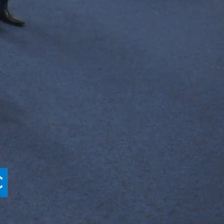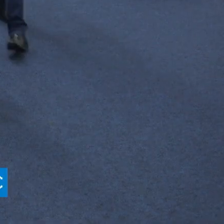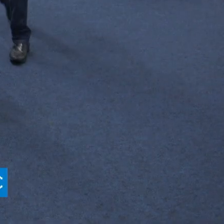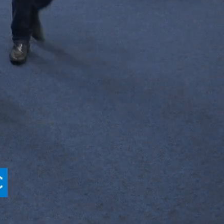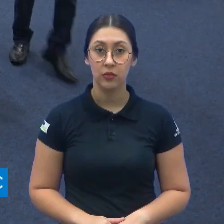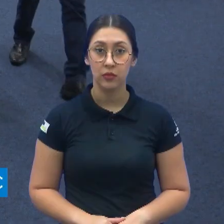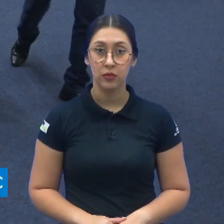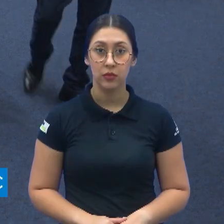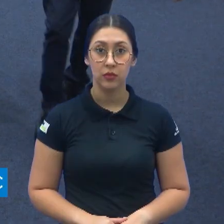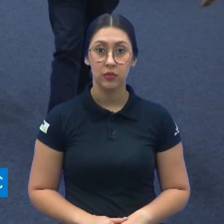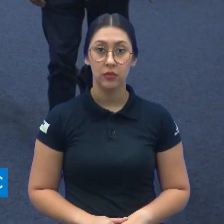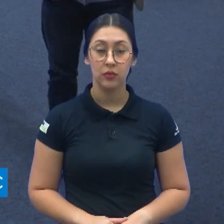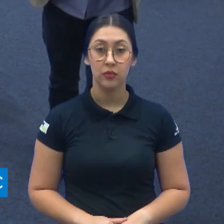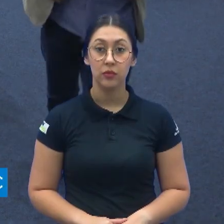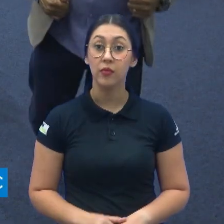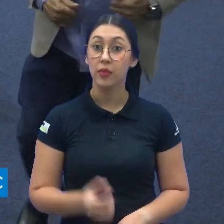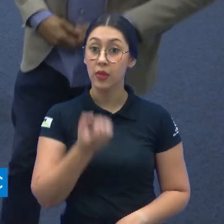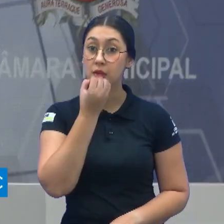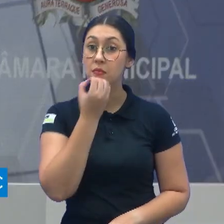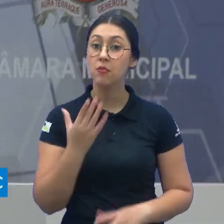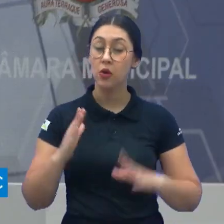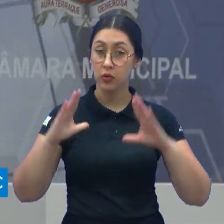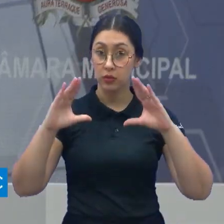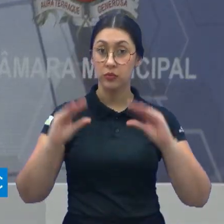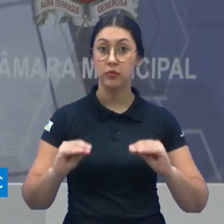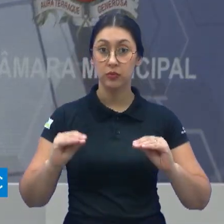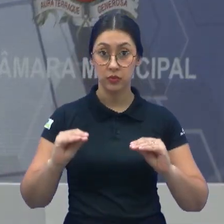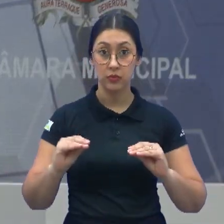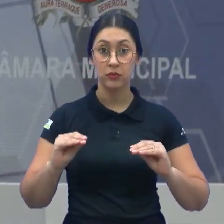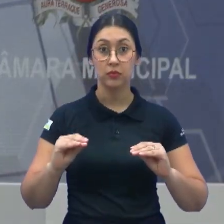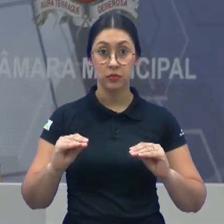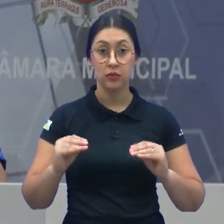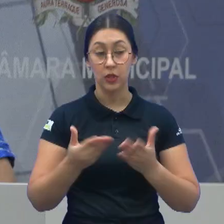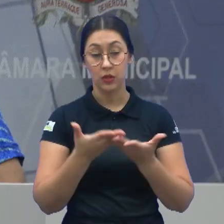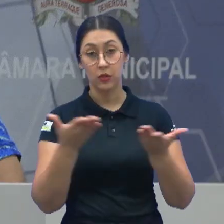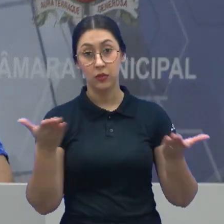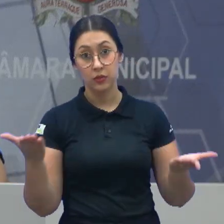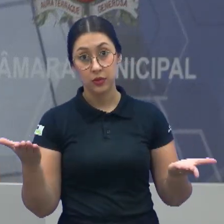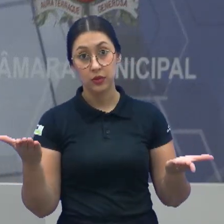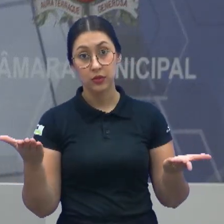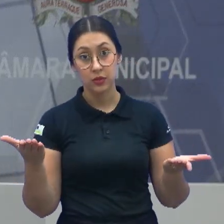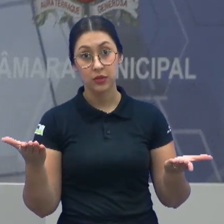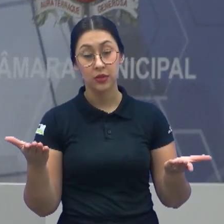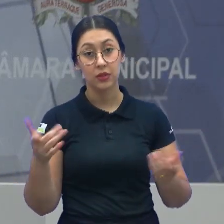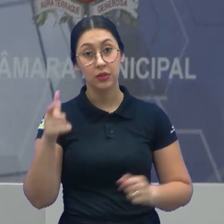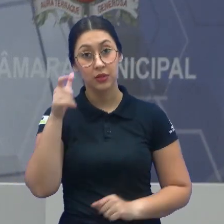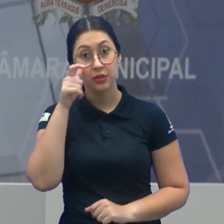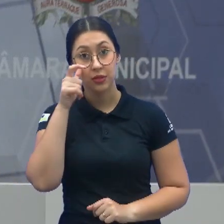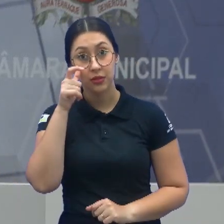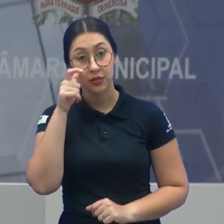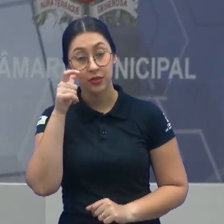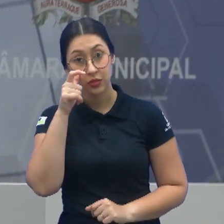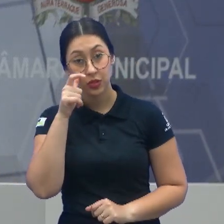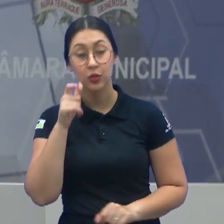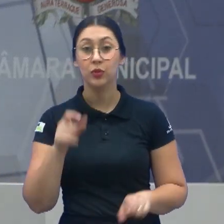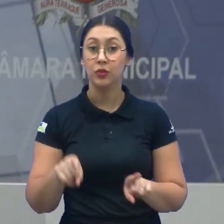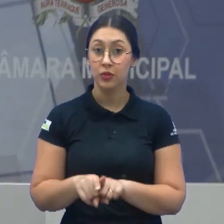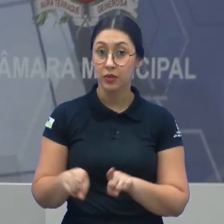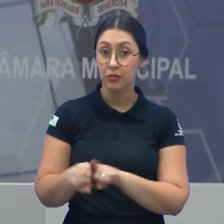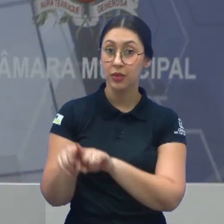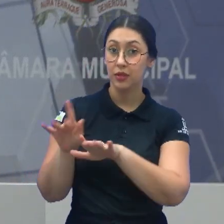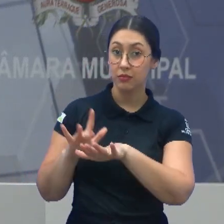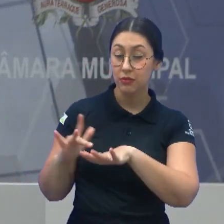Presidente, boa noite às pessoas que nos acompanham pela TV Câmara, que nos acompanham também pelas redes